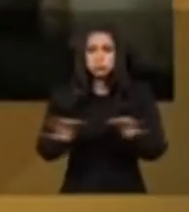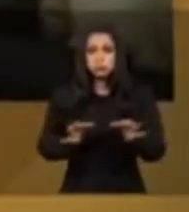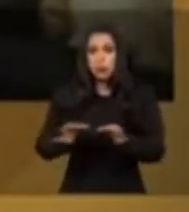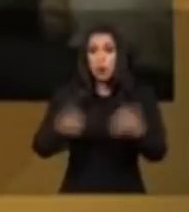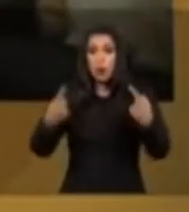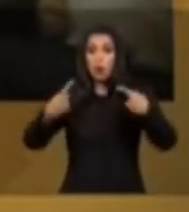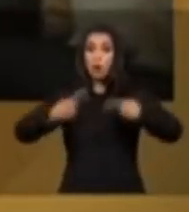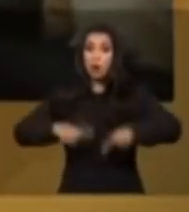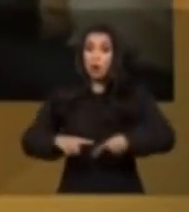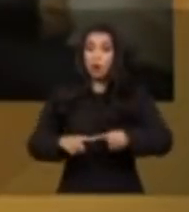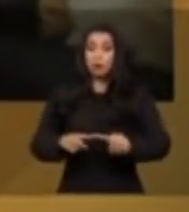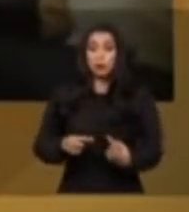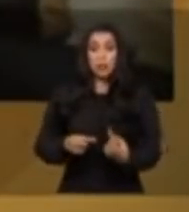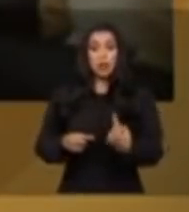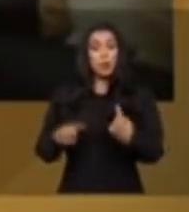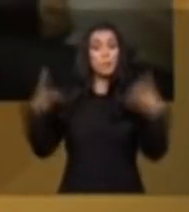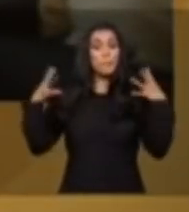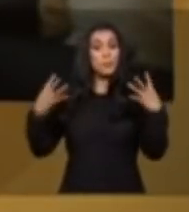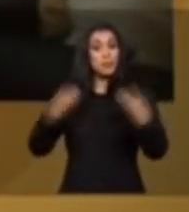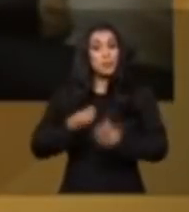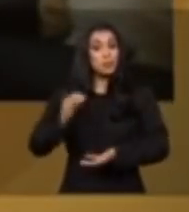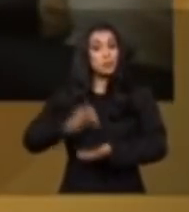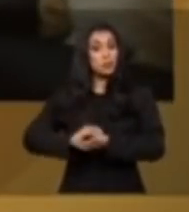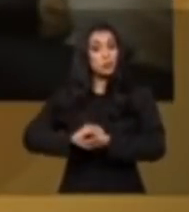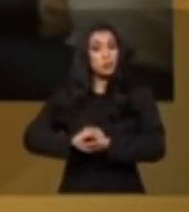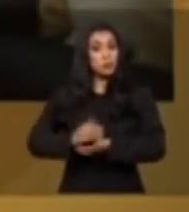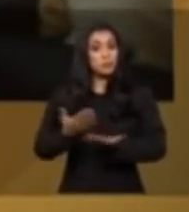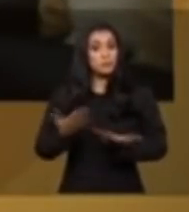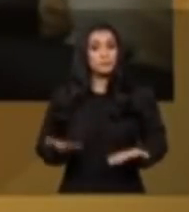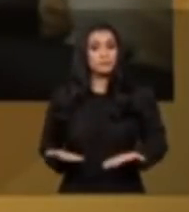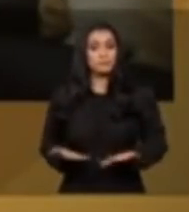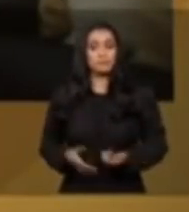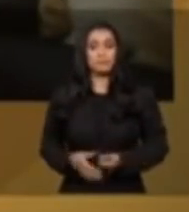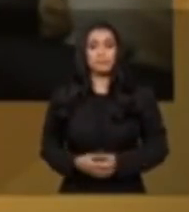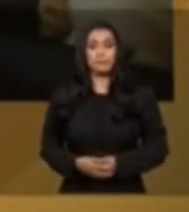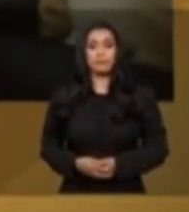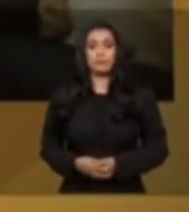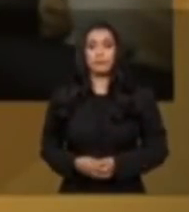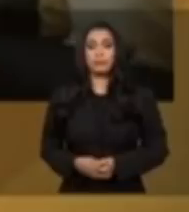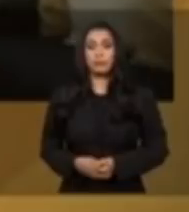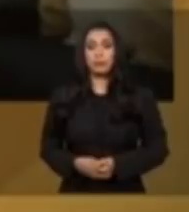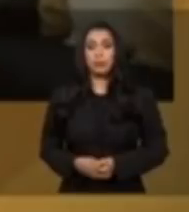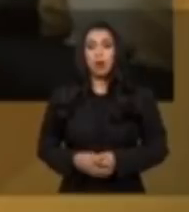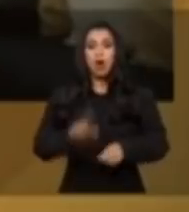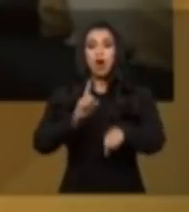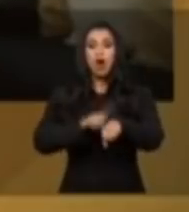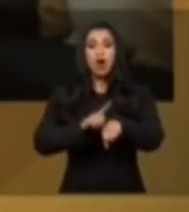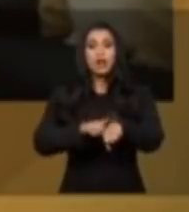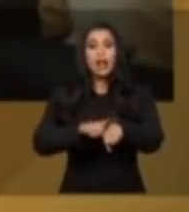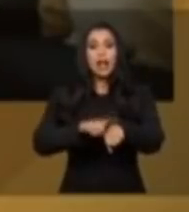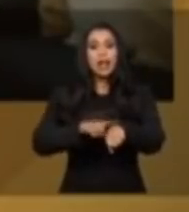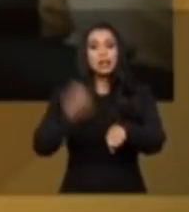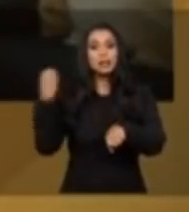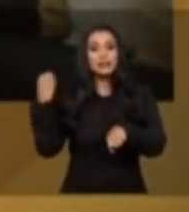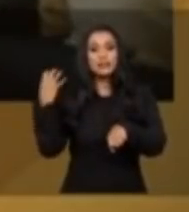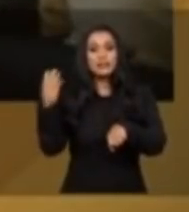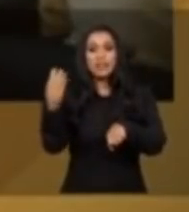atentado contra um dos ministros do Supremo Tribunal Federal, com horário de